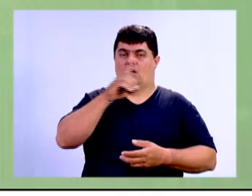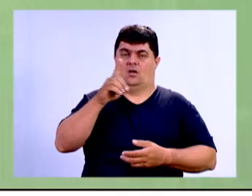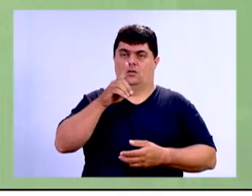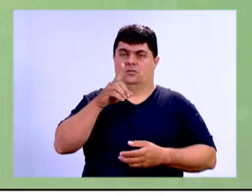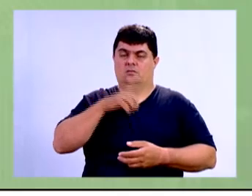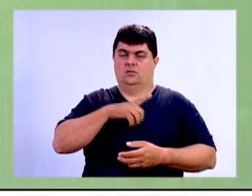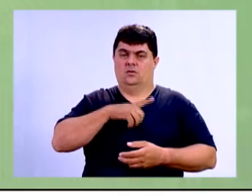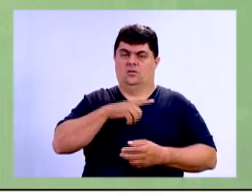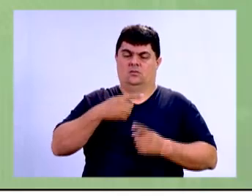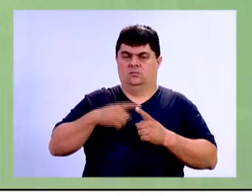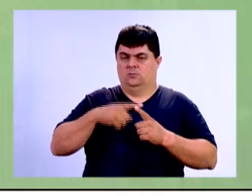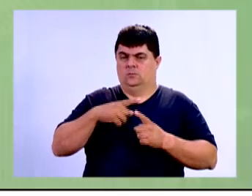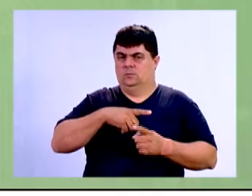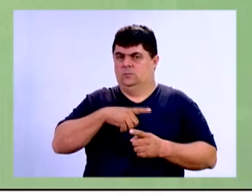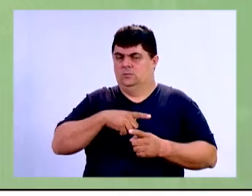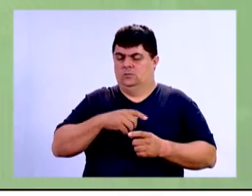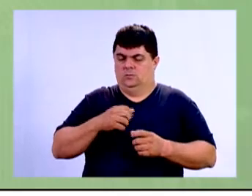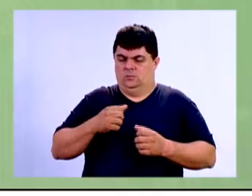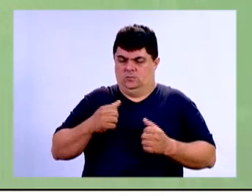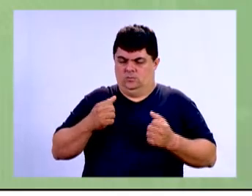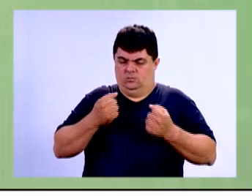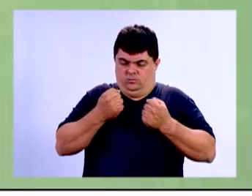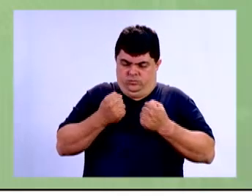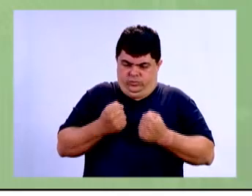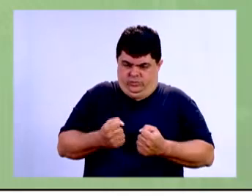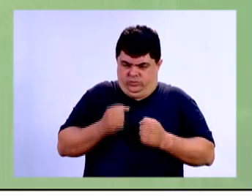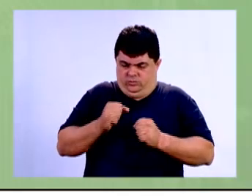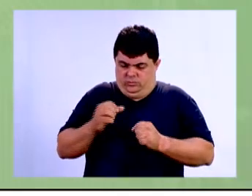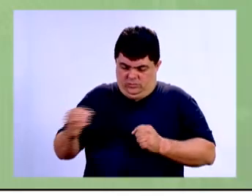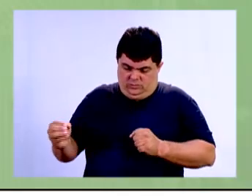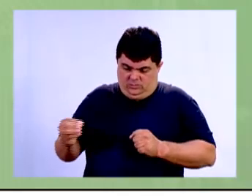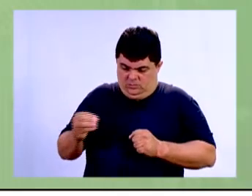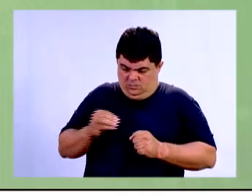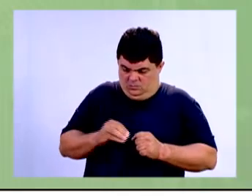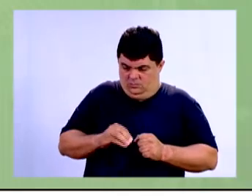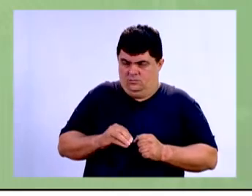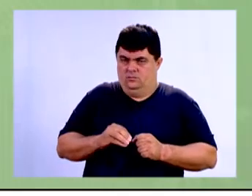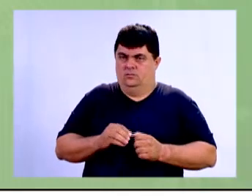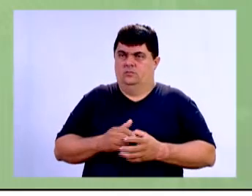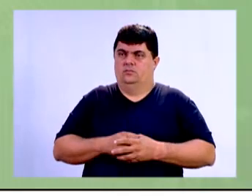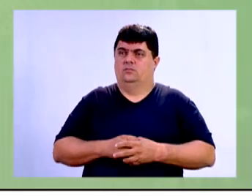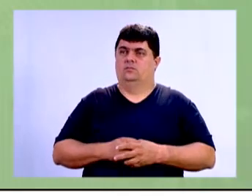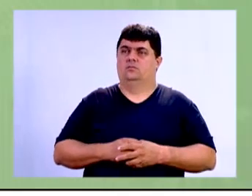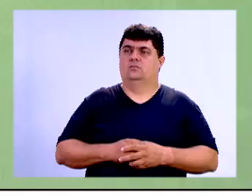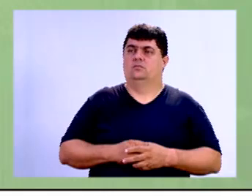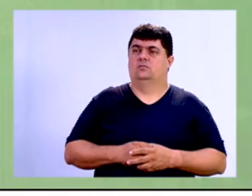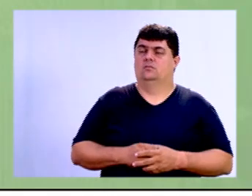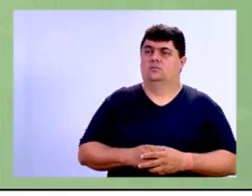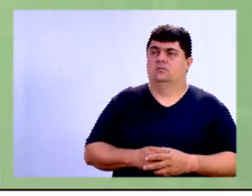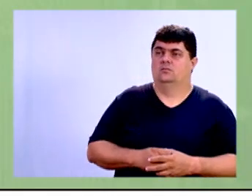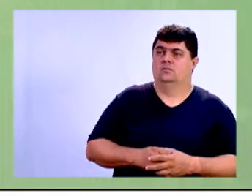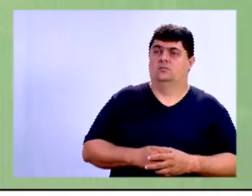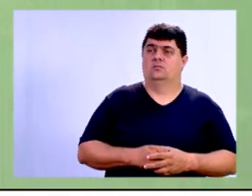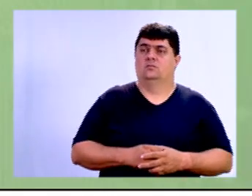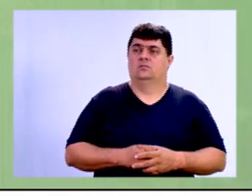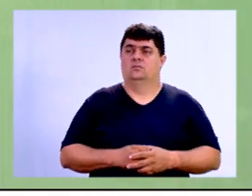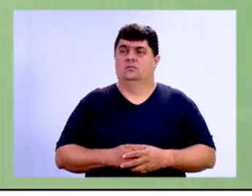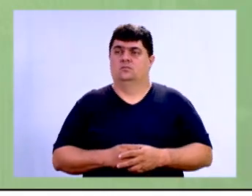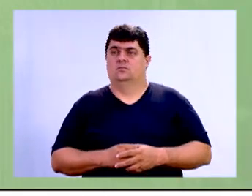uma sobrecarga do método add, que eu posso adicionar um elemento num determinado índice. Eu tenho